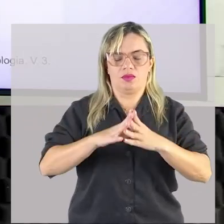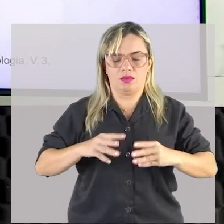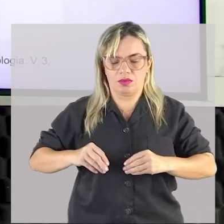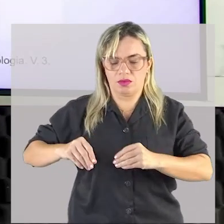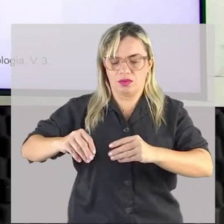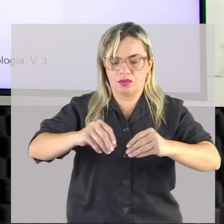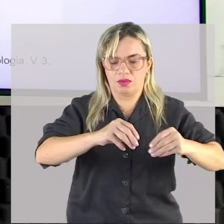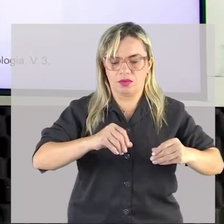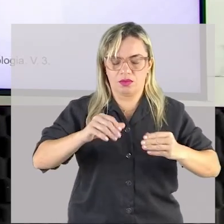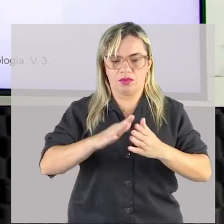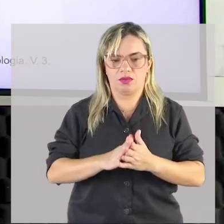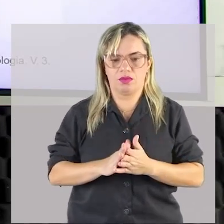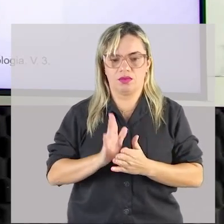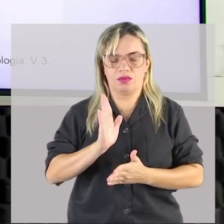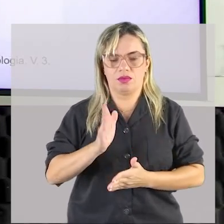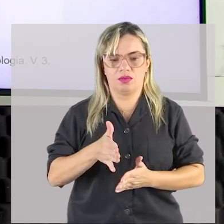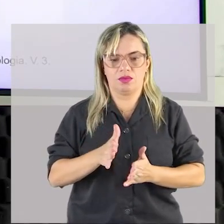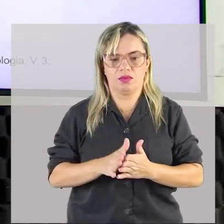solo, a